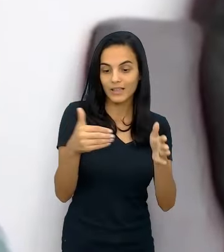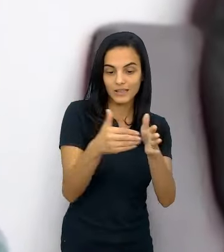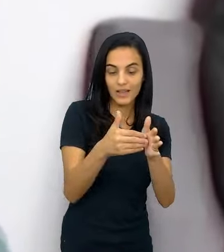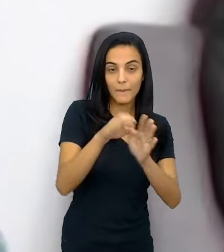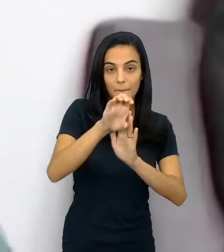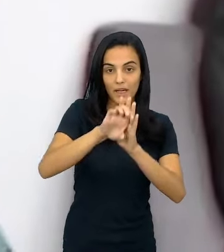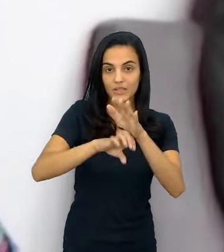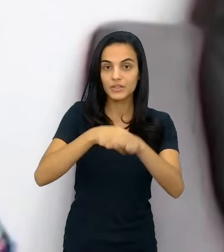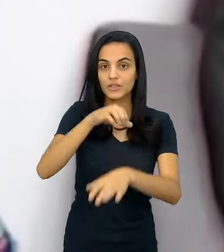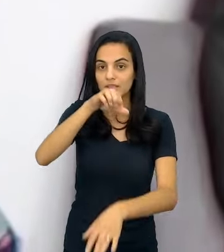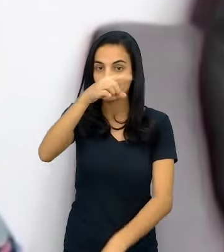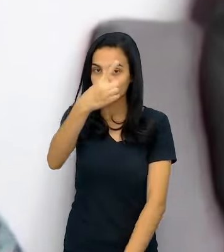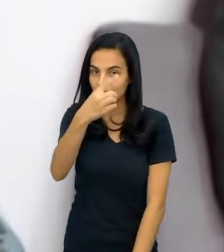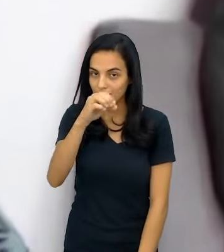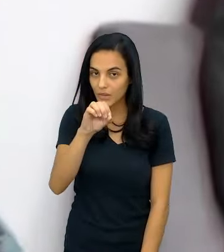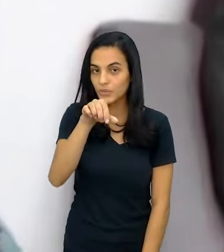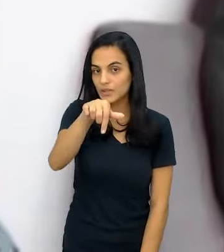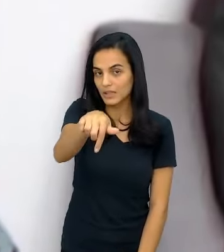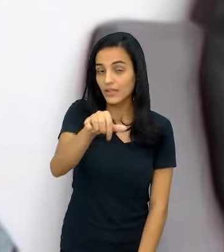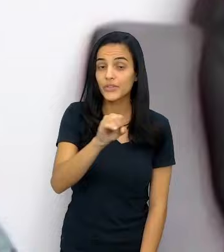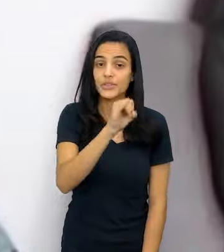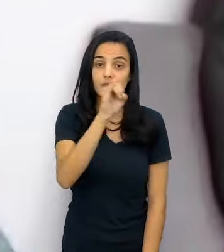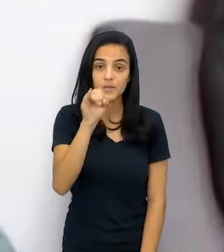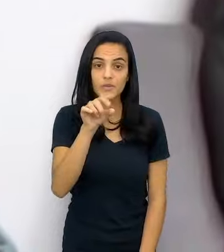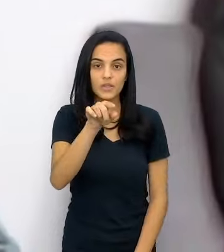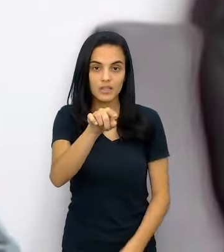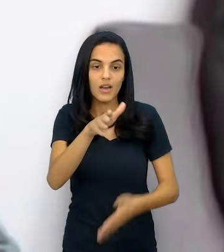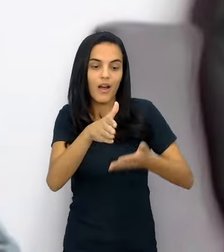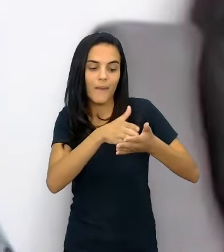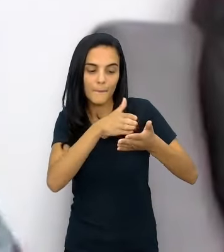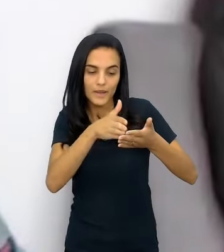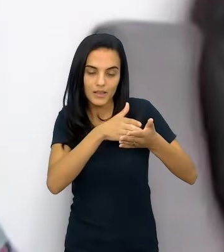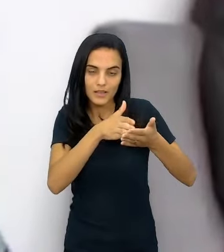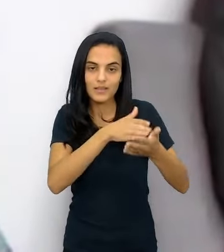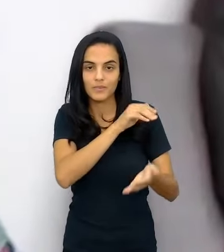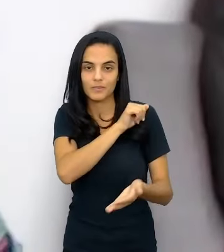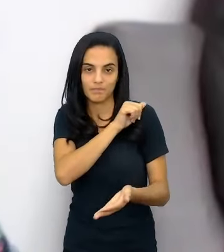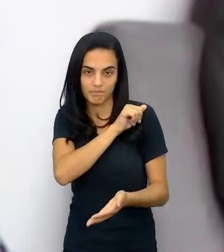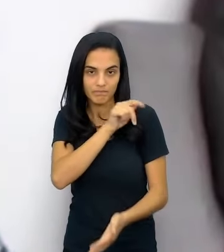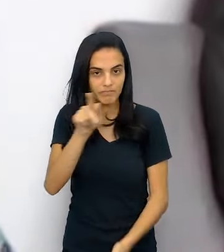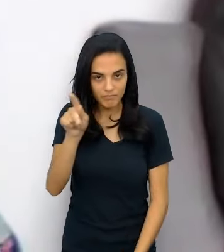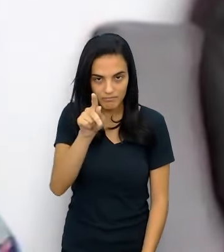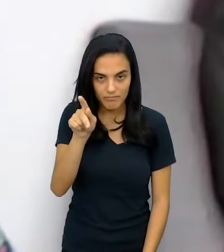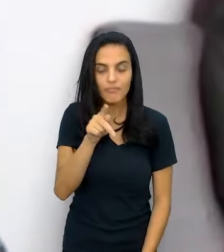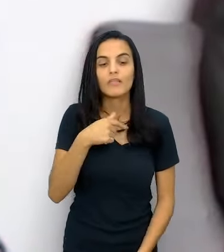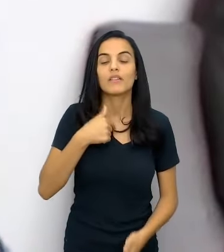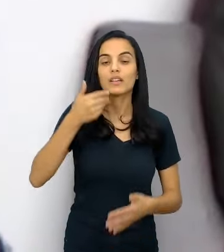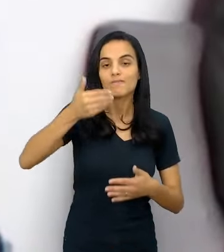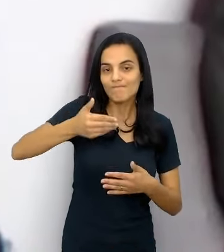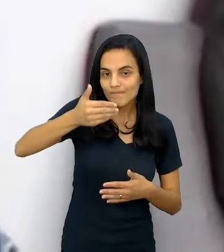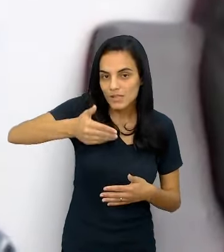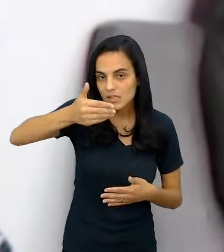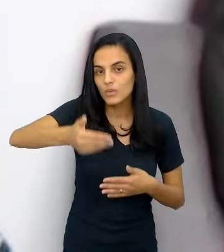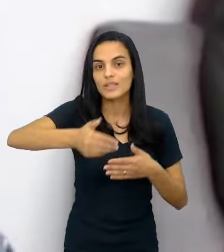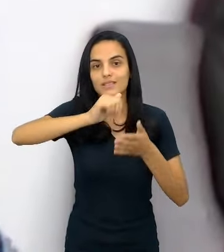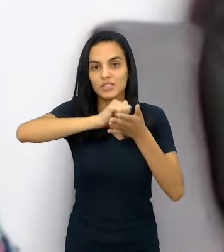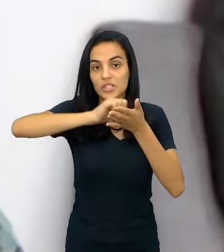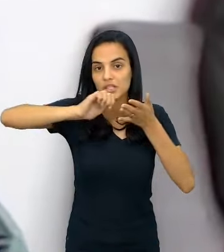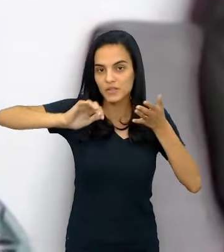107. E se vocês abrirem o caderno do professor, lá vai estar escrito sequência de atividade